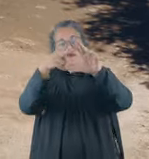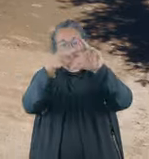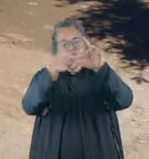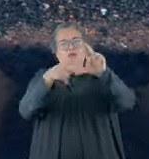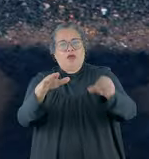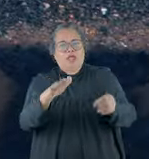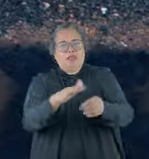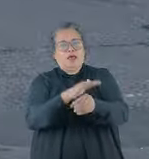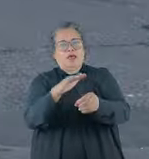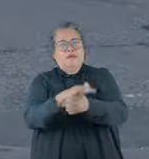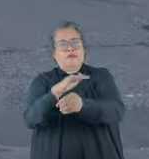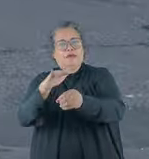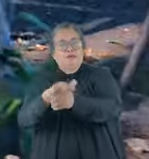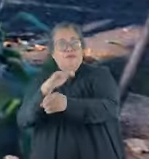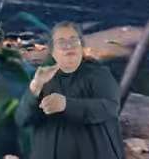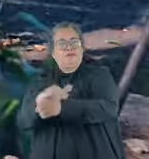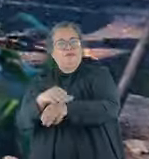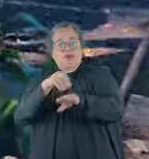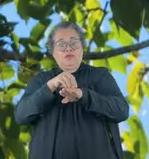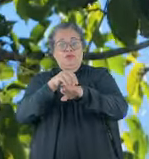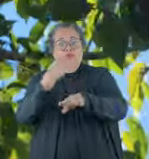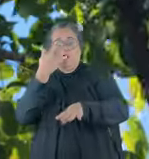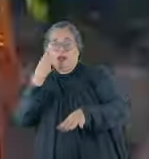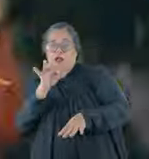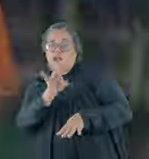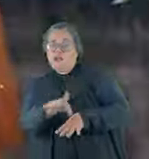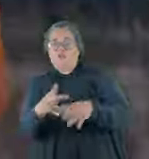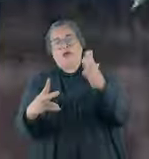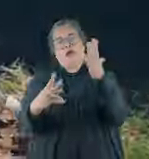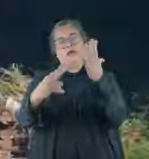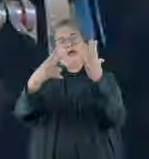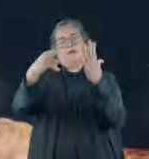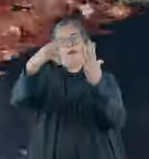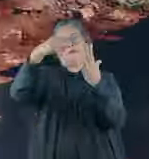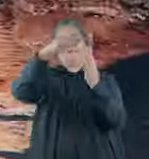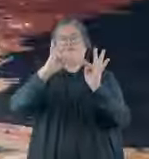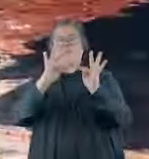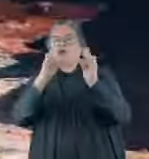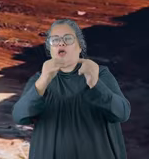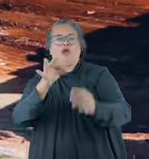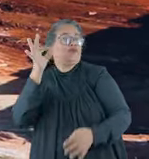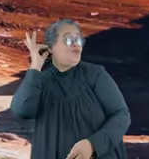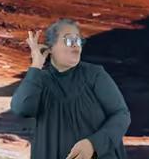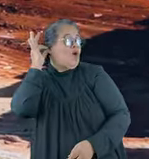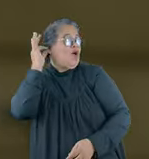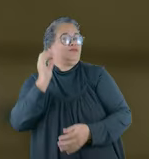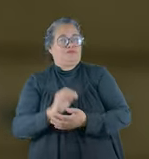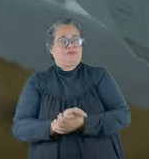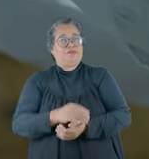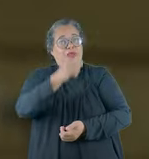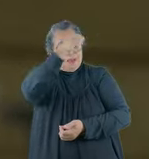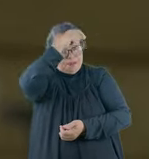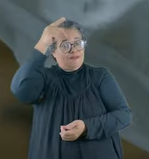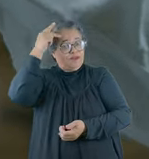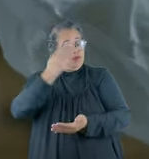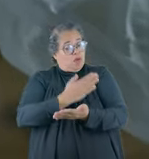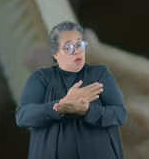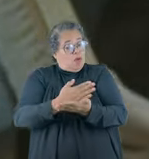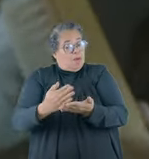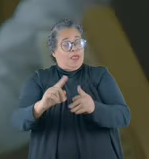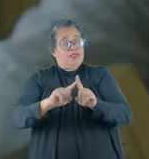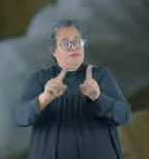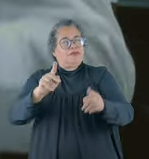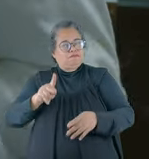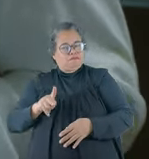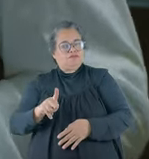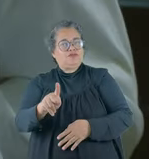cata treco tapa buracos leva entulho faz poda Por onde passa ficam Branco a gente dá aquele